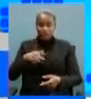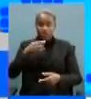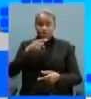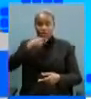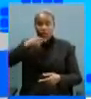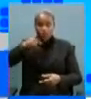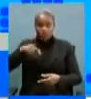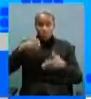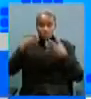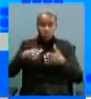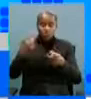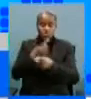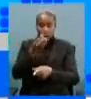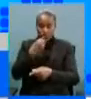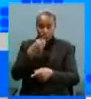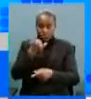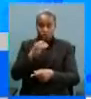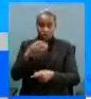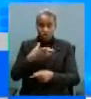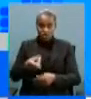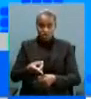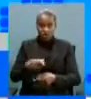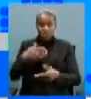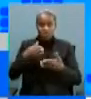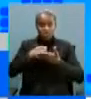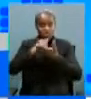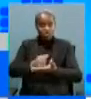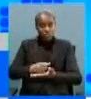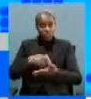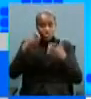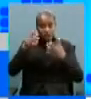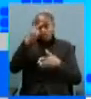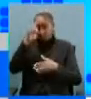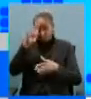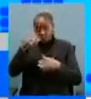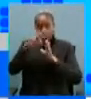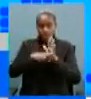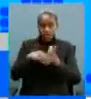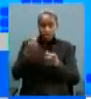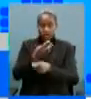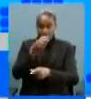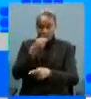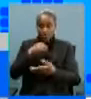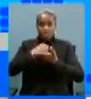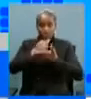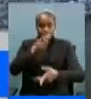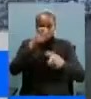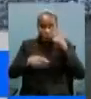de 2019. O donativo servirá para reforçar o programa alimentar escolar e apoiar as pessoas mais